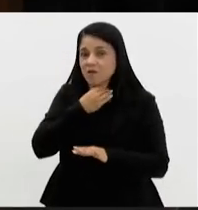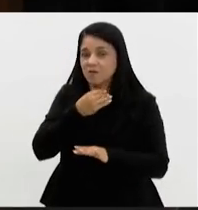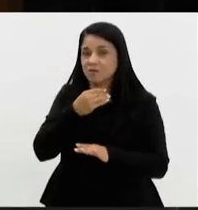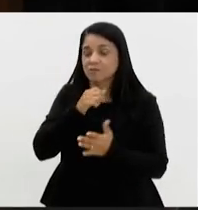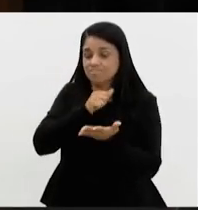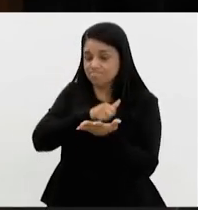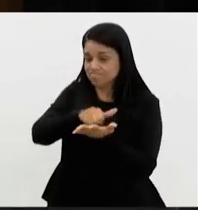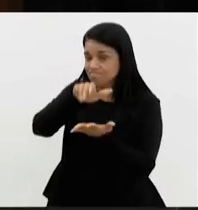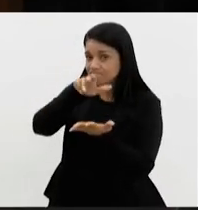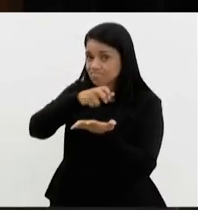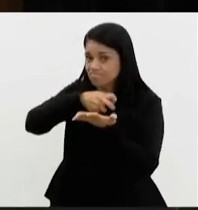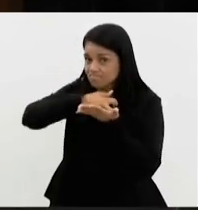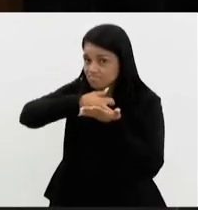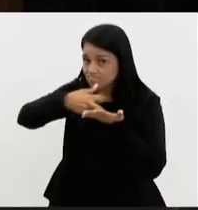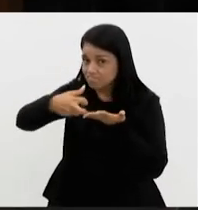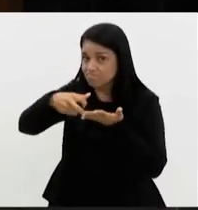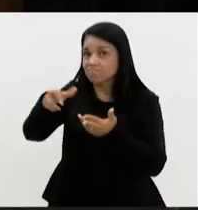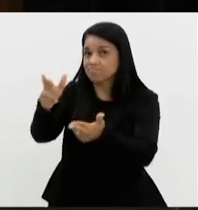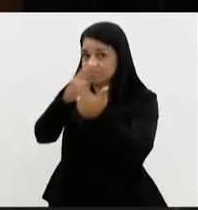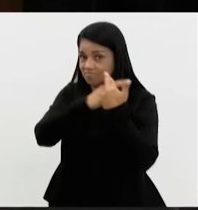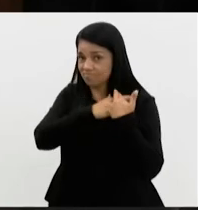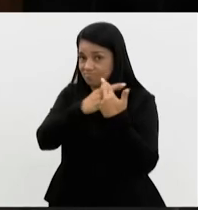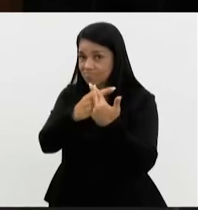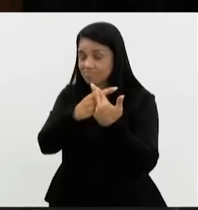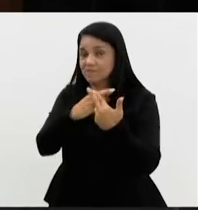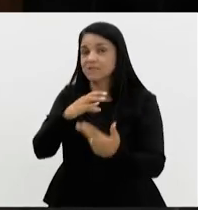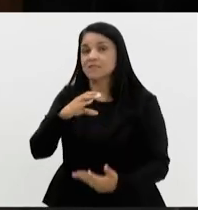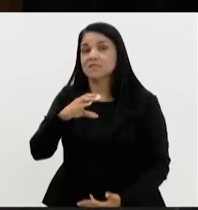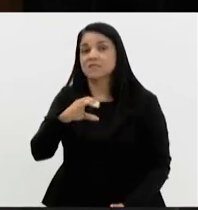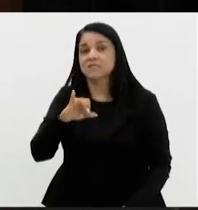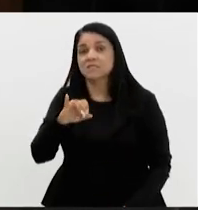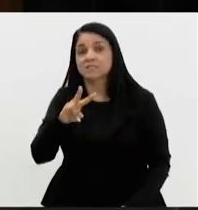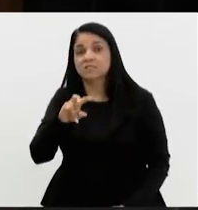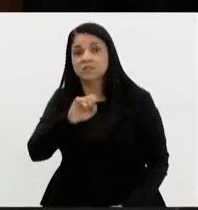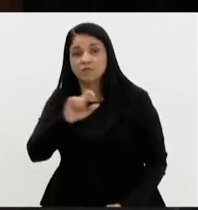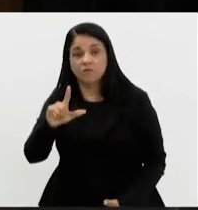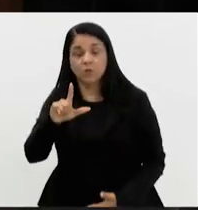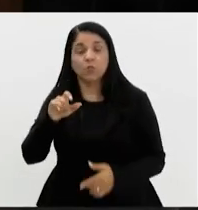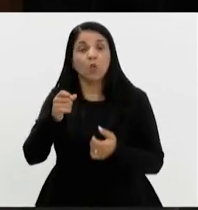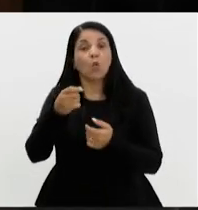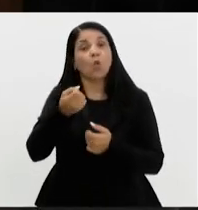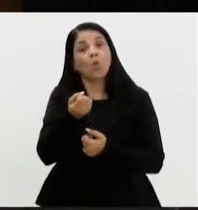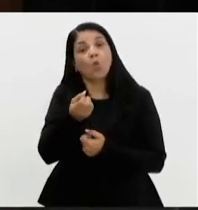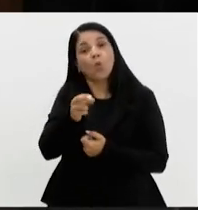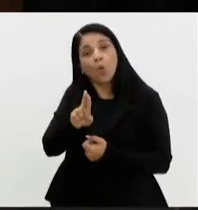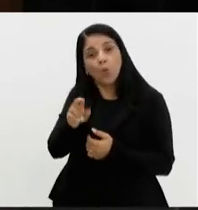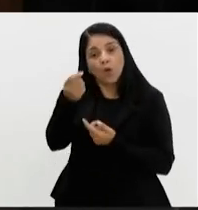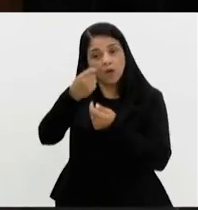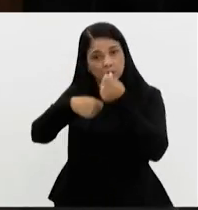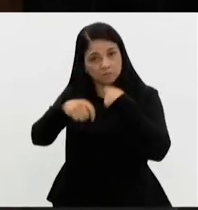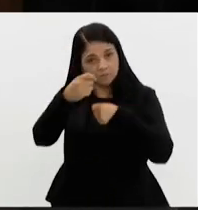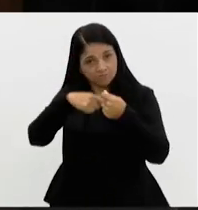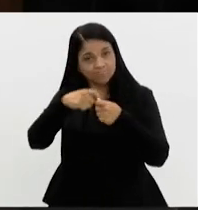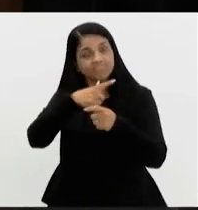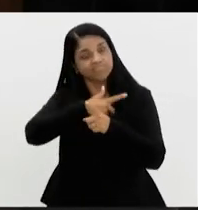serem responsabilizadas Cível ou administrativamente é um ganho